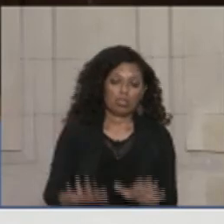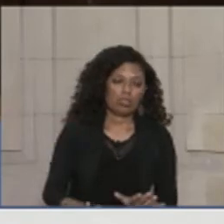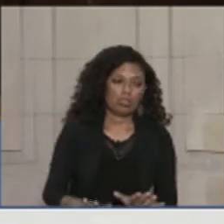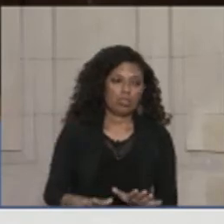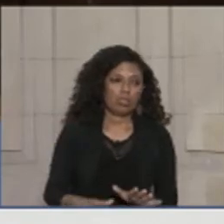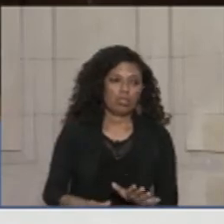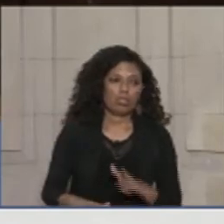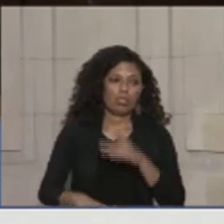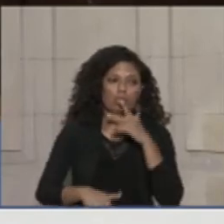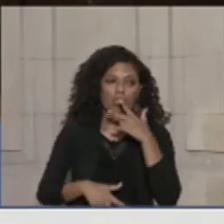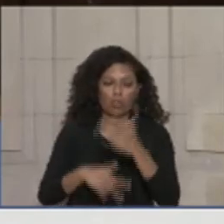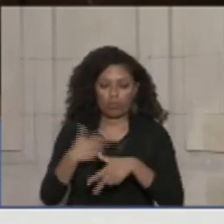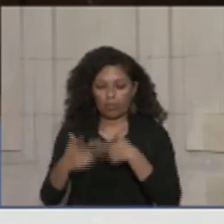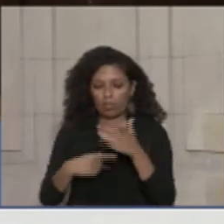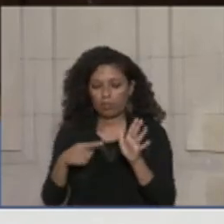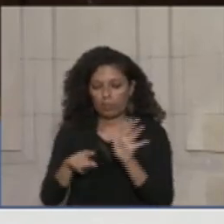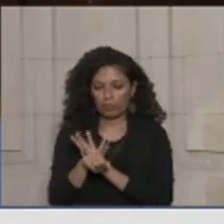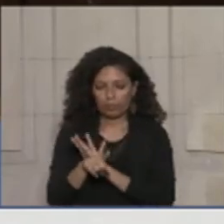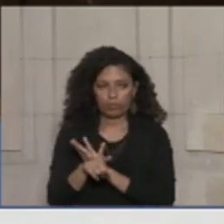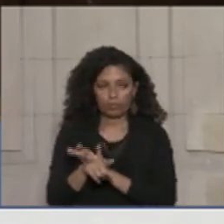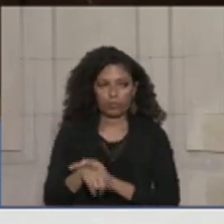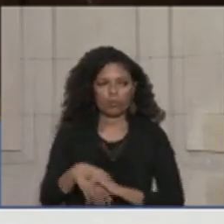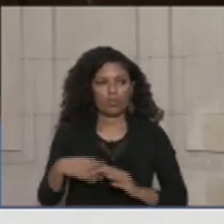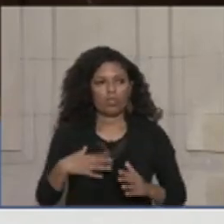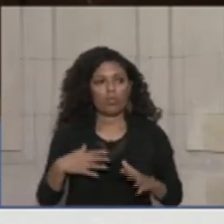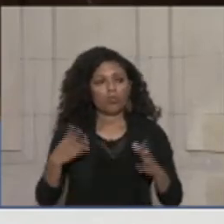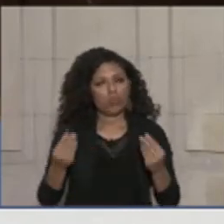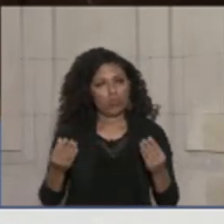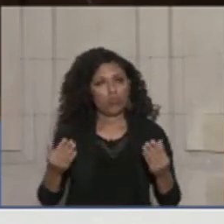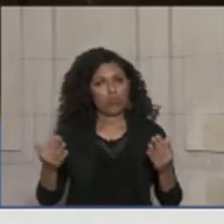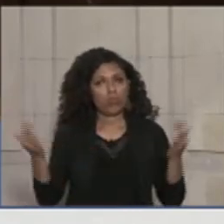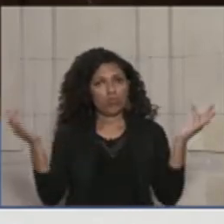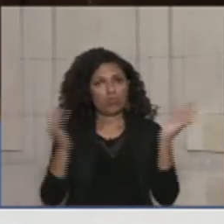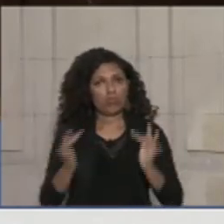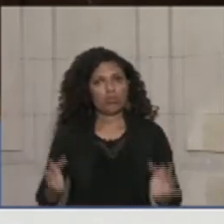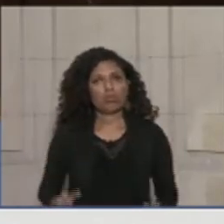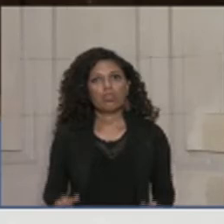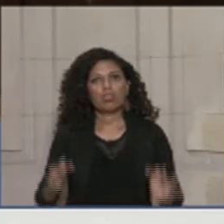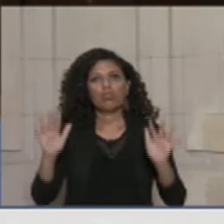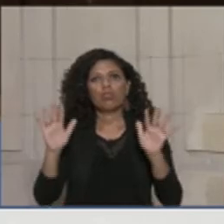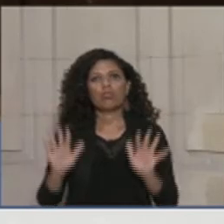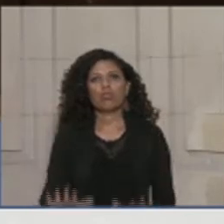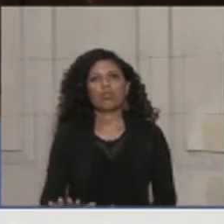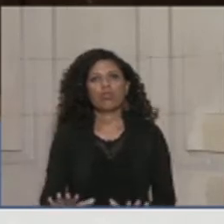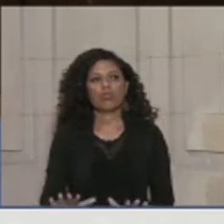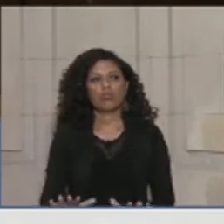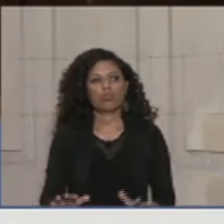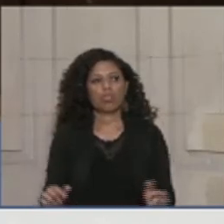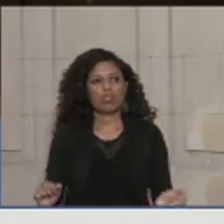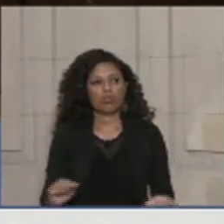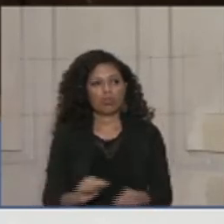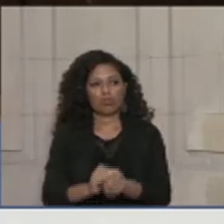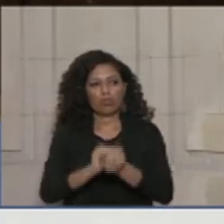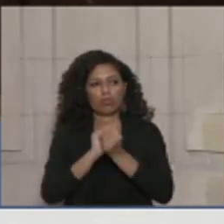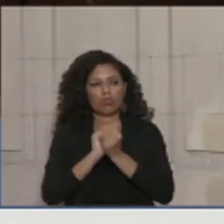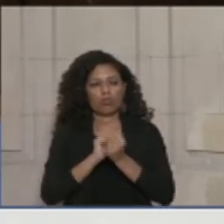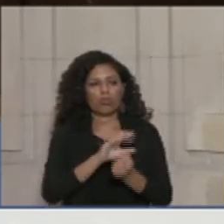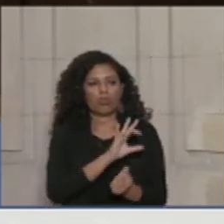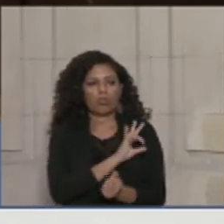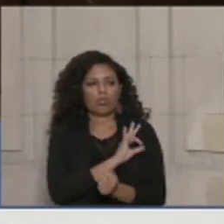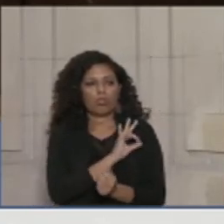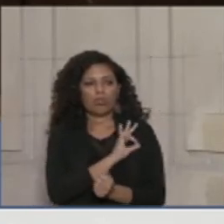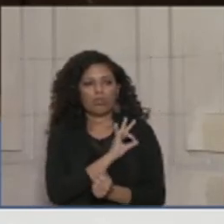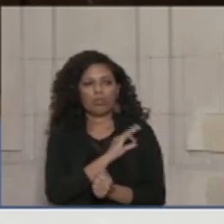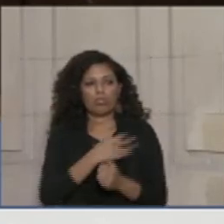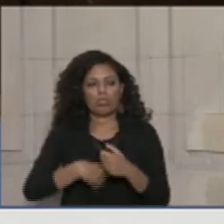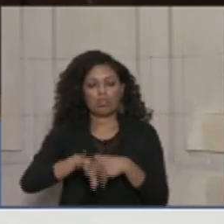eu faço uma indagação, senhor presidente. Eu fico muito feliz de estar ao lado da Polícia Militar do Estado do Rio de